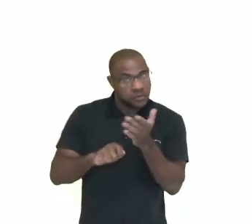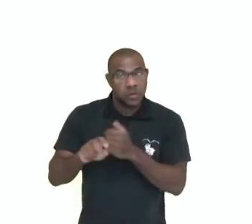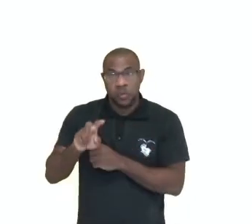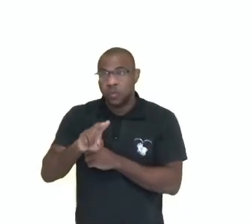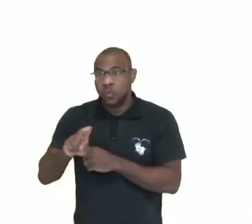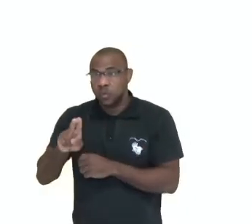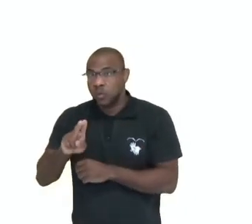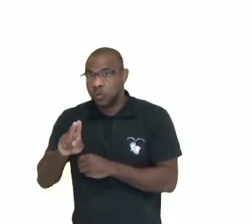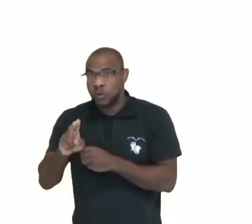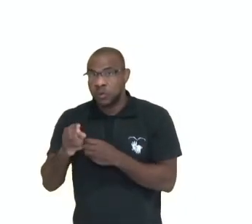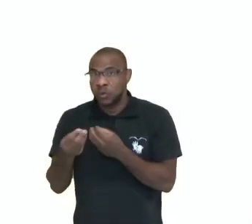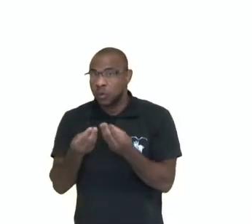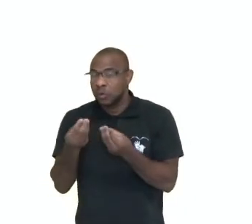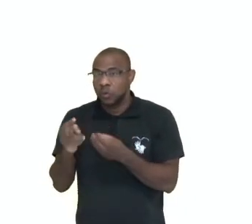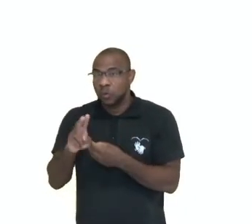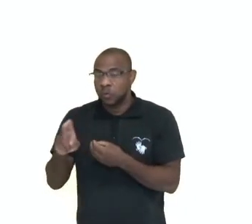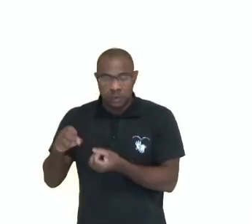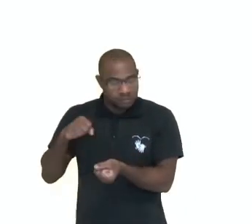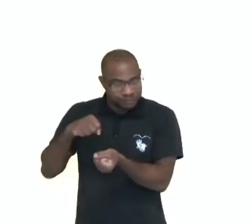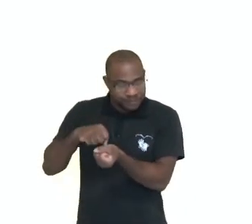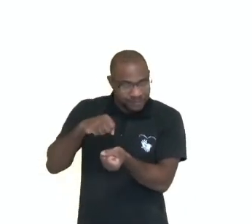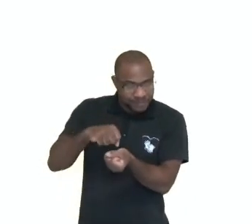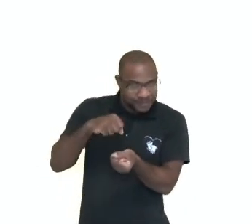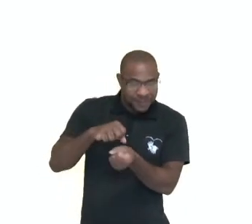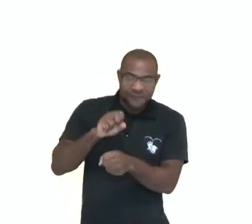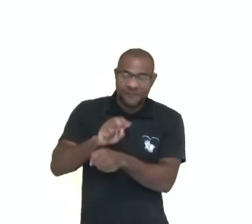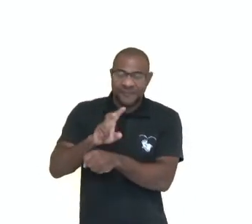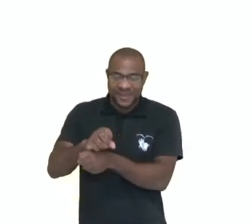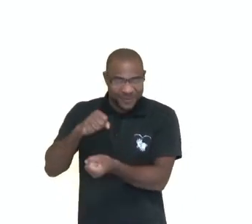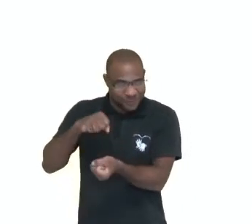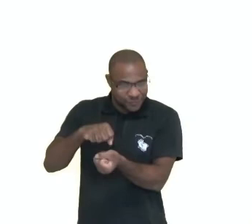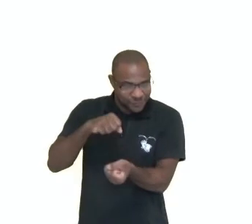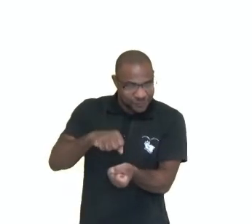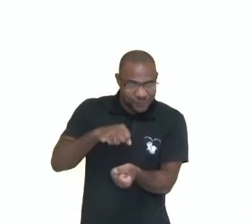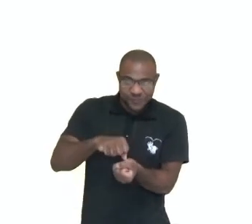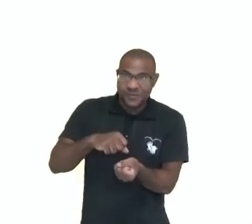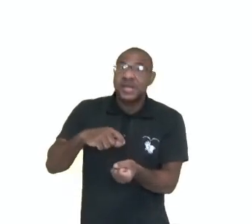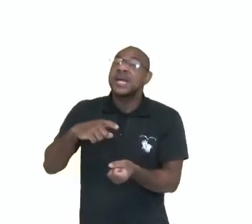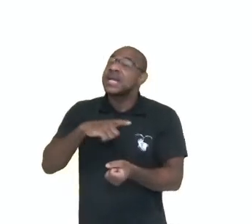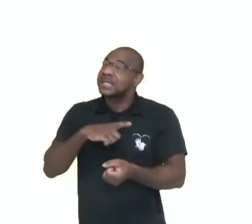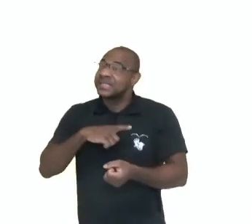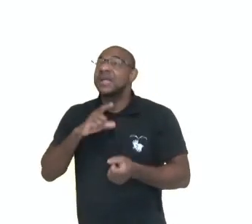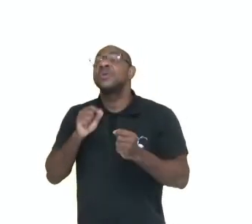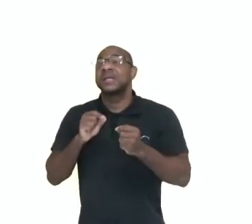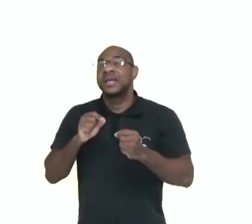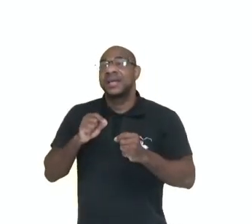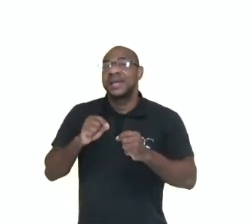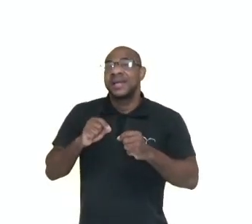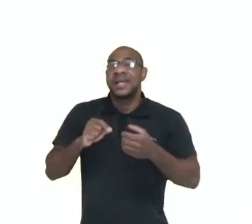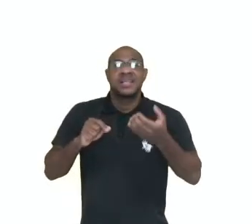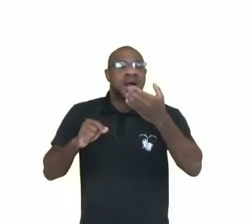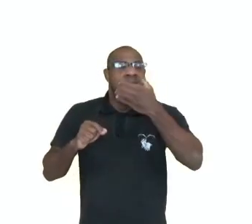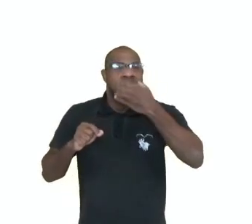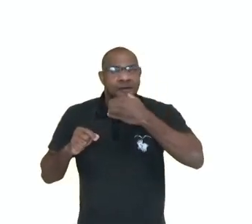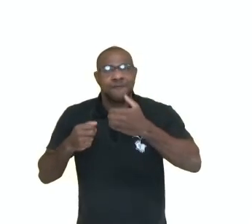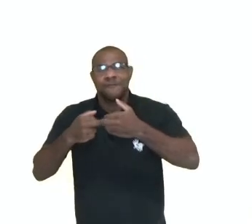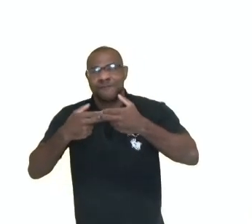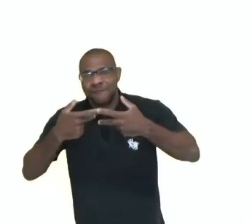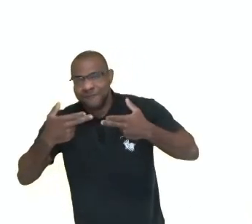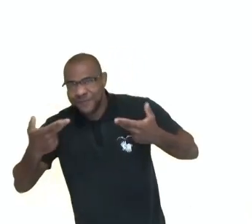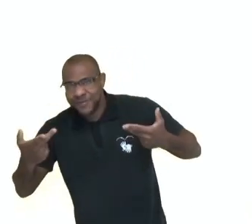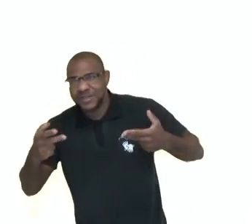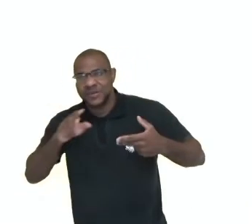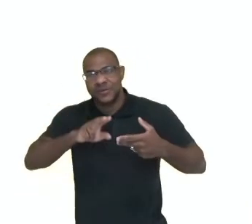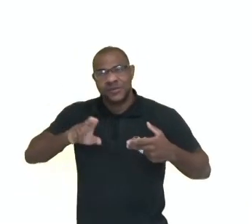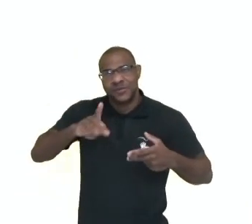de agrotóxicos em produtos consumidos no seu cotidiano. Observe a tabela, que é essa aqui com